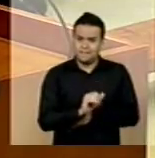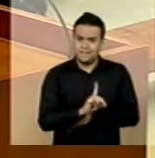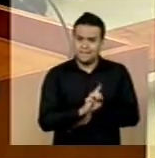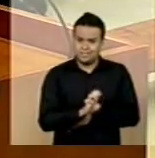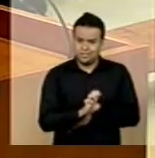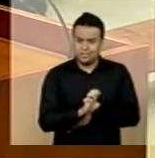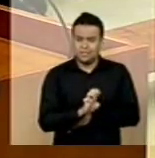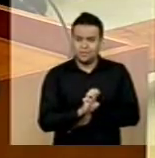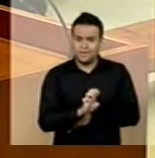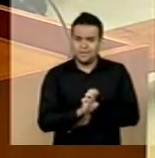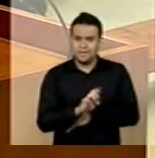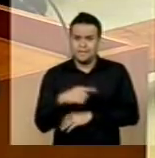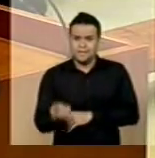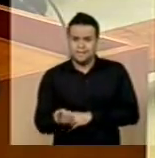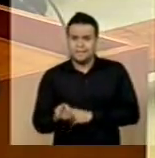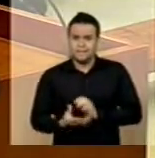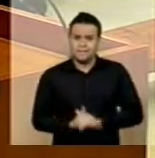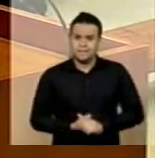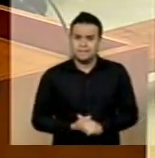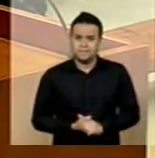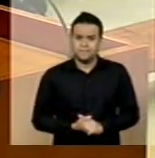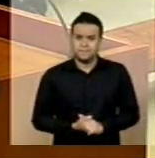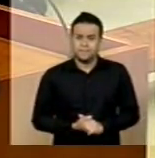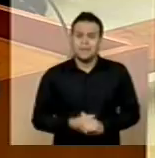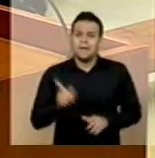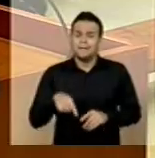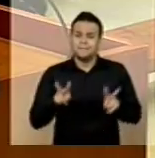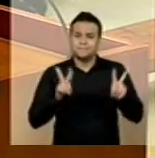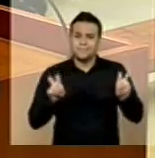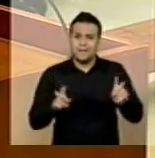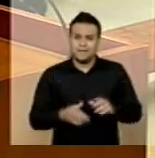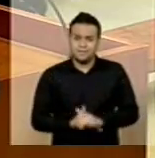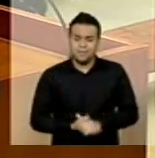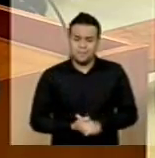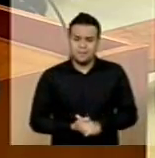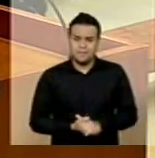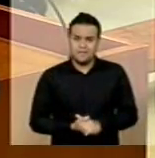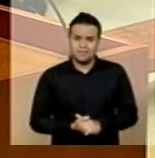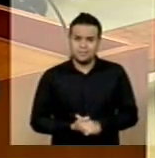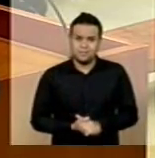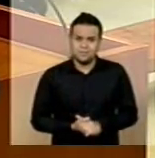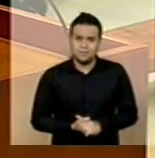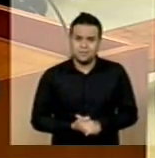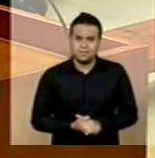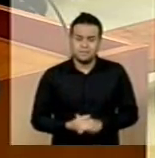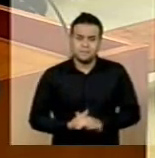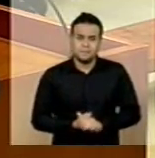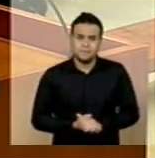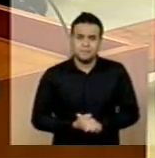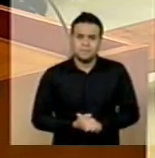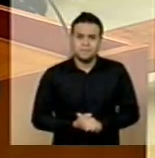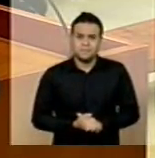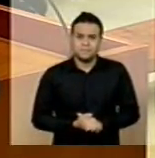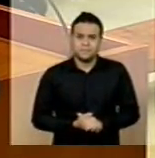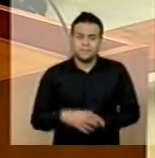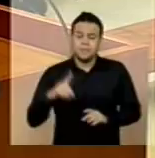usa um termo genérico, ele usa as duas palavras, evidentemente distinguindo a imunidade material da imunidade formal.